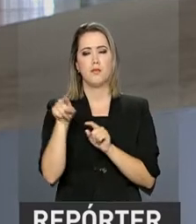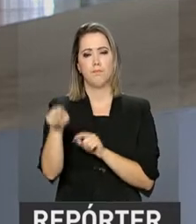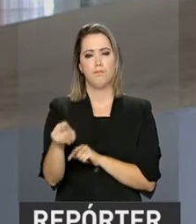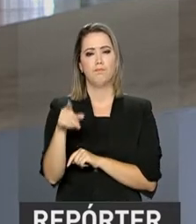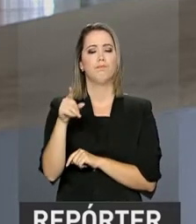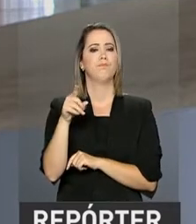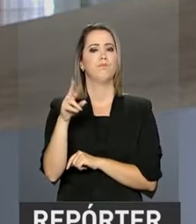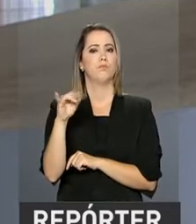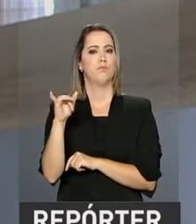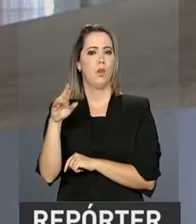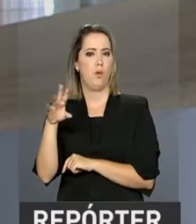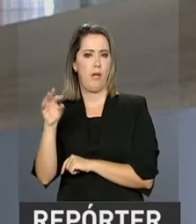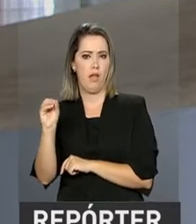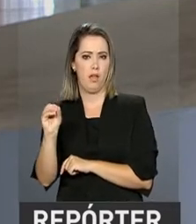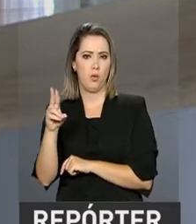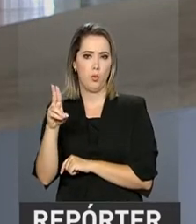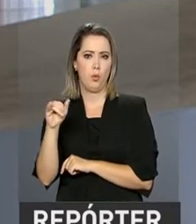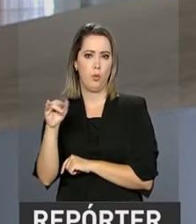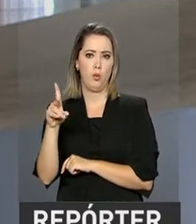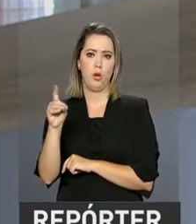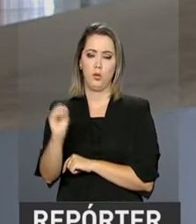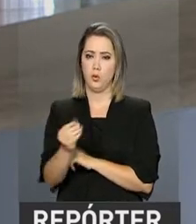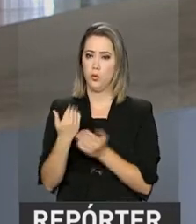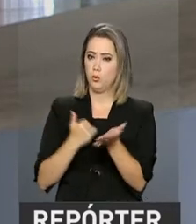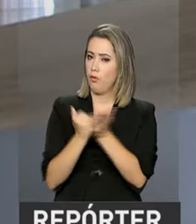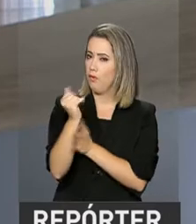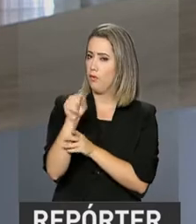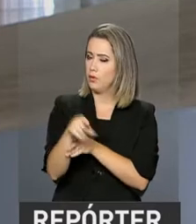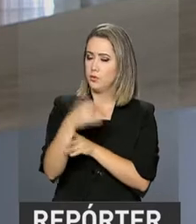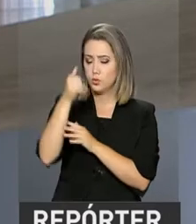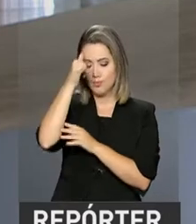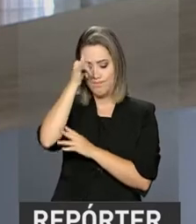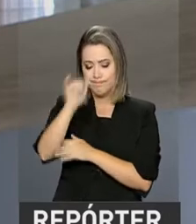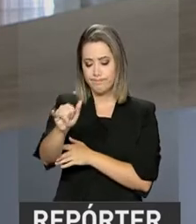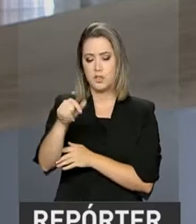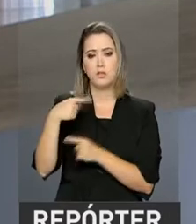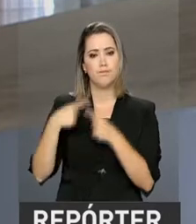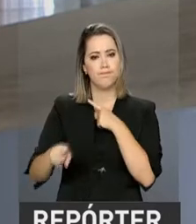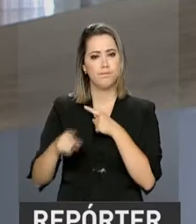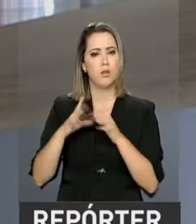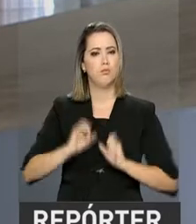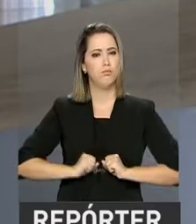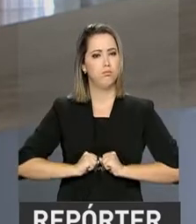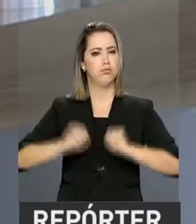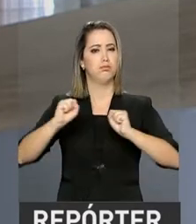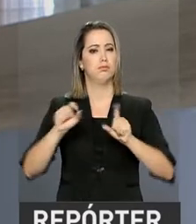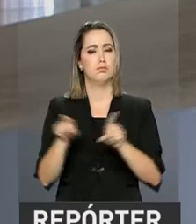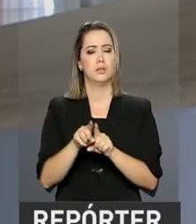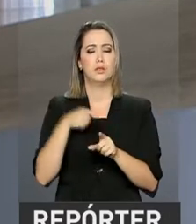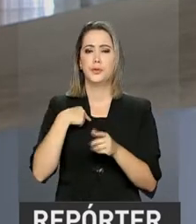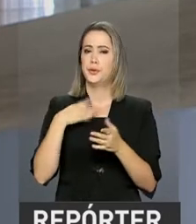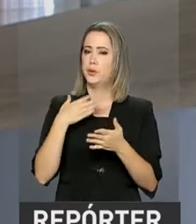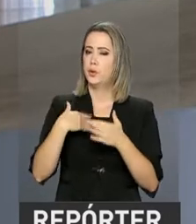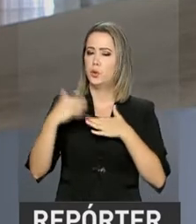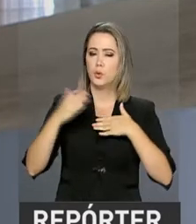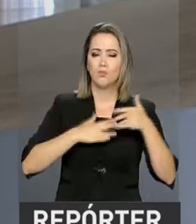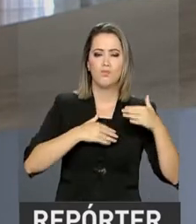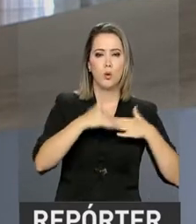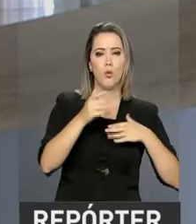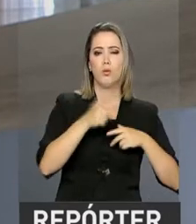unido vão continuar a trabalhar contra o terrorismo e todas as formas de extremismo violento